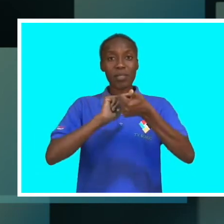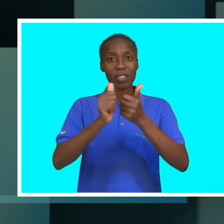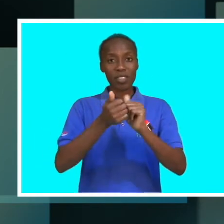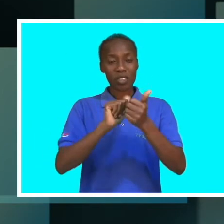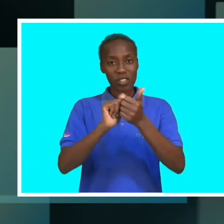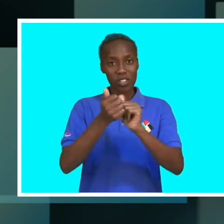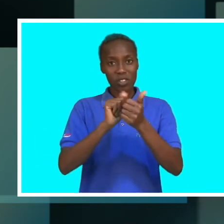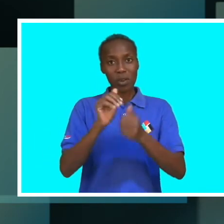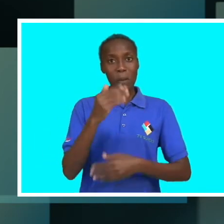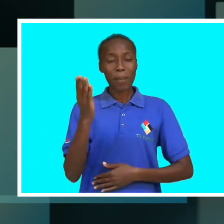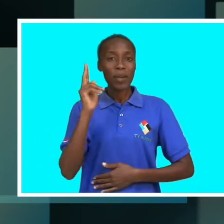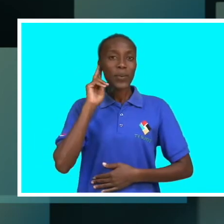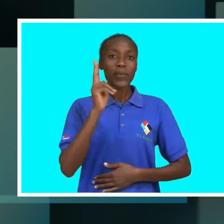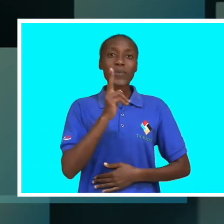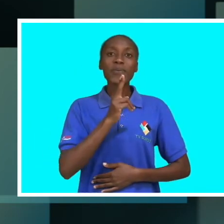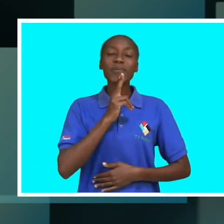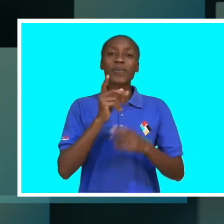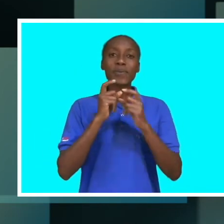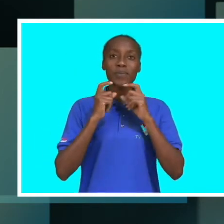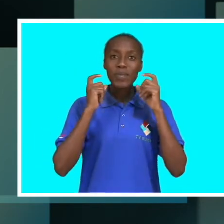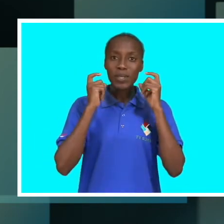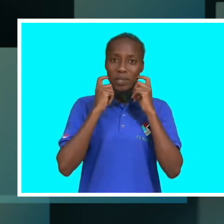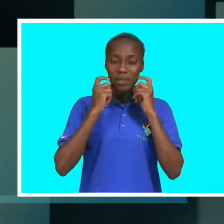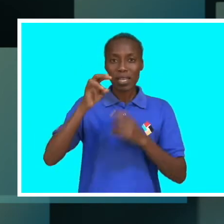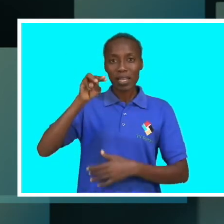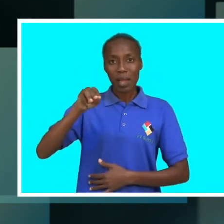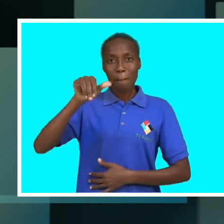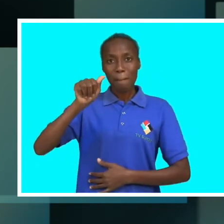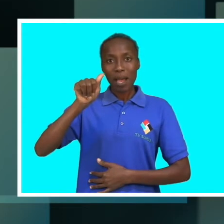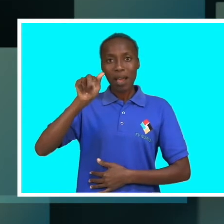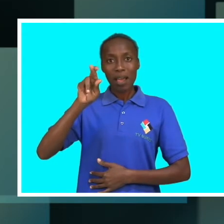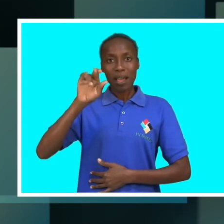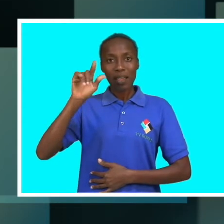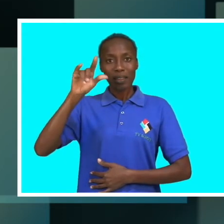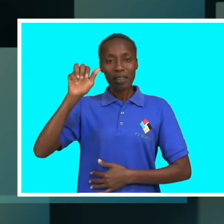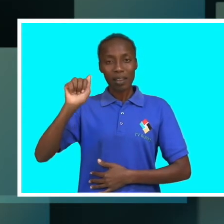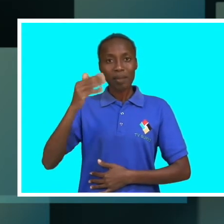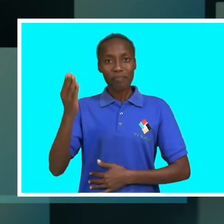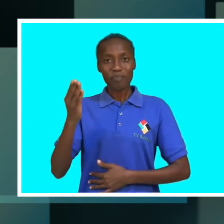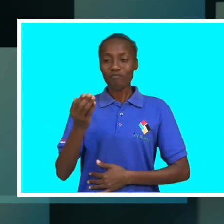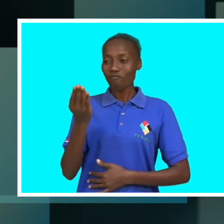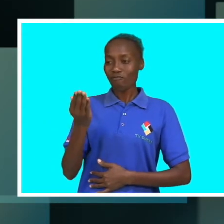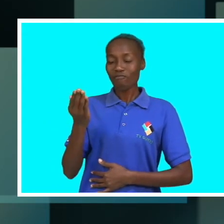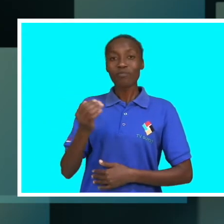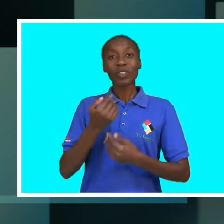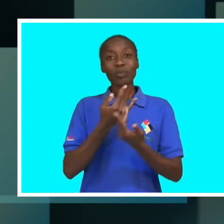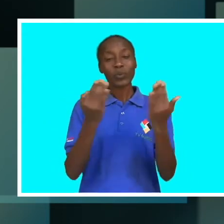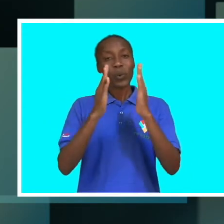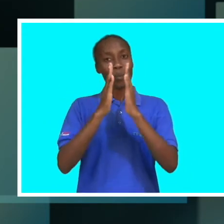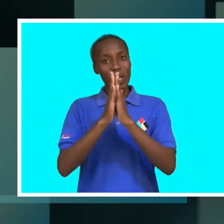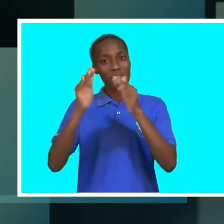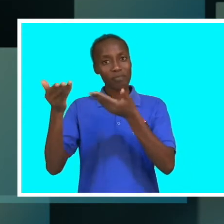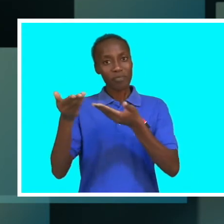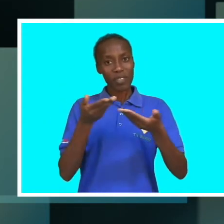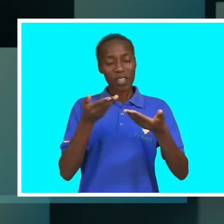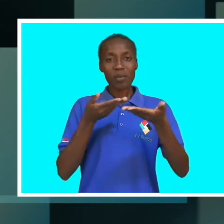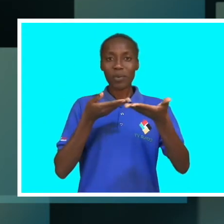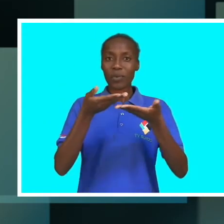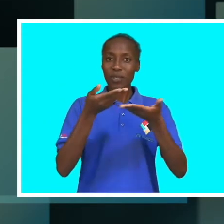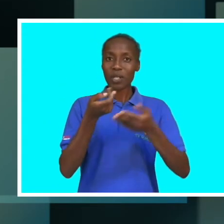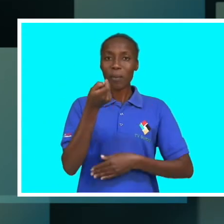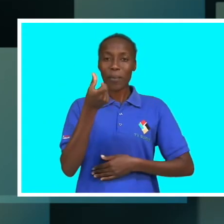de Desporto para Surdos de Moçambique. A Marília Tivane. A quem lhe saúde agradecer por cá ter vindo para